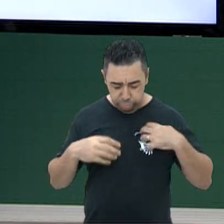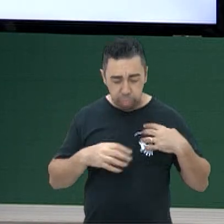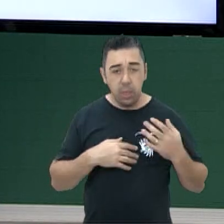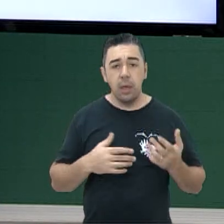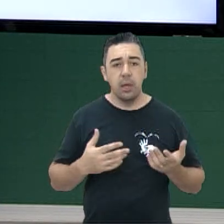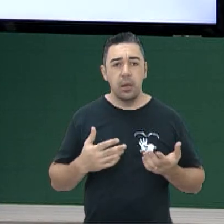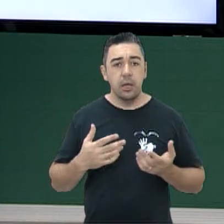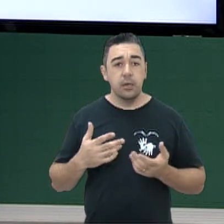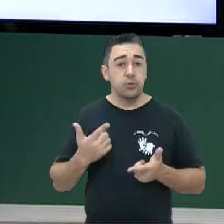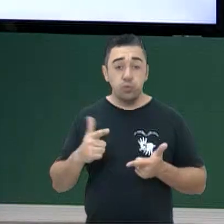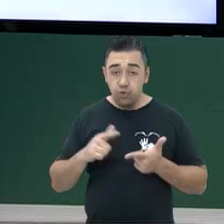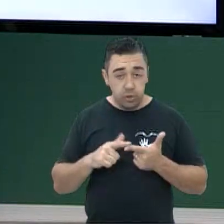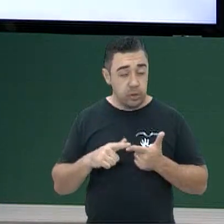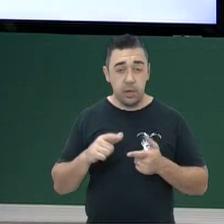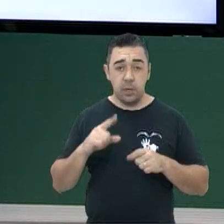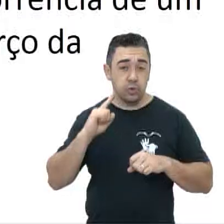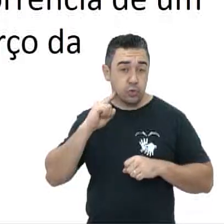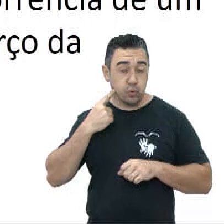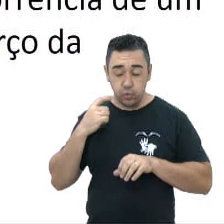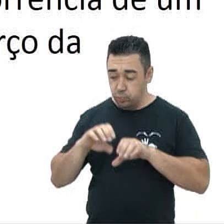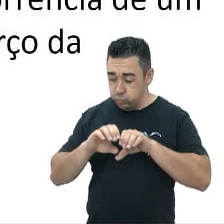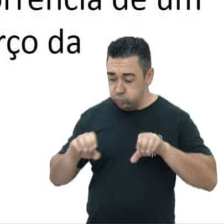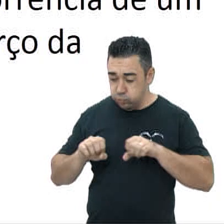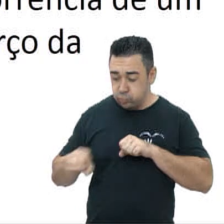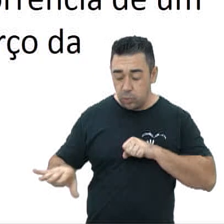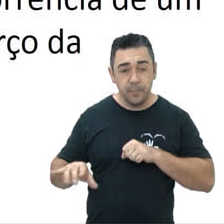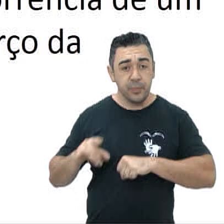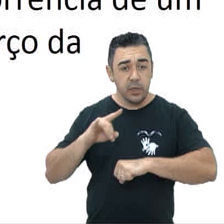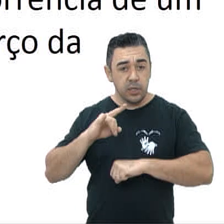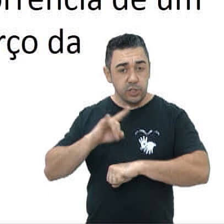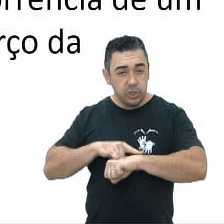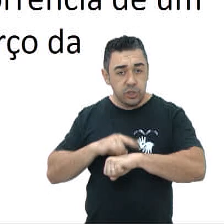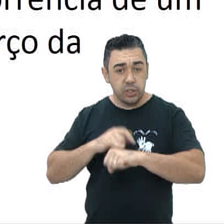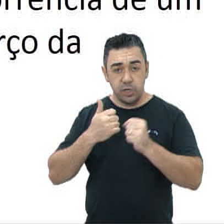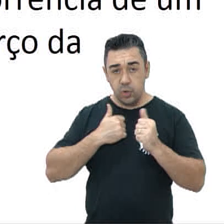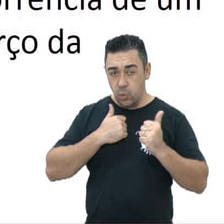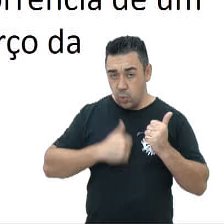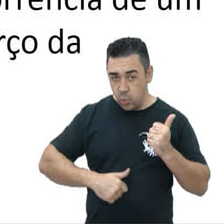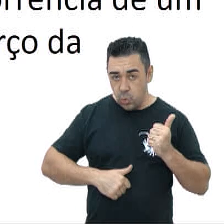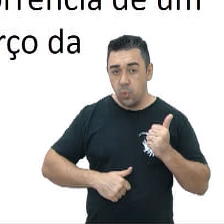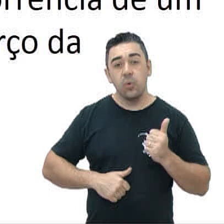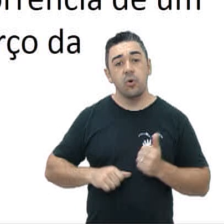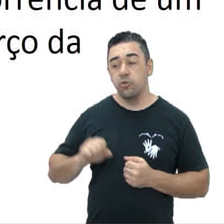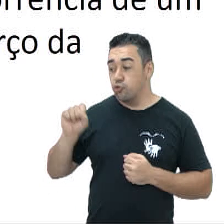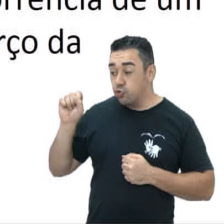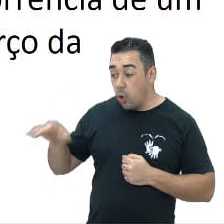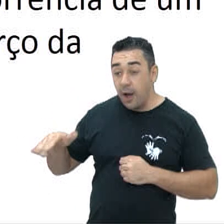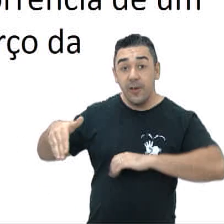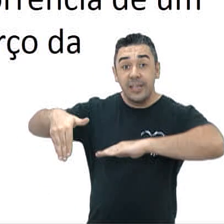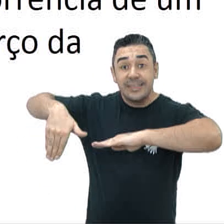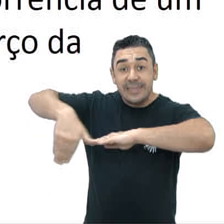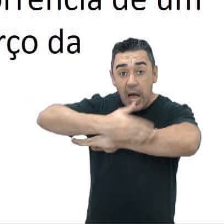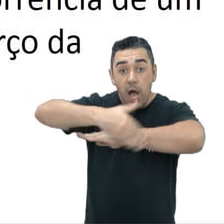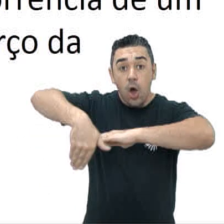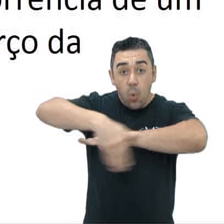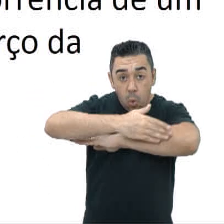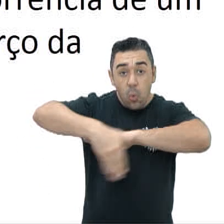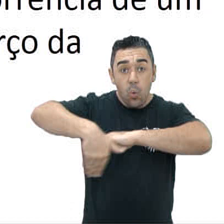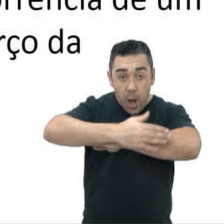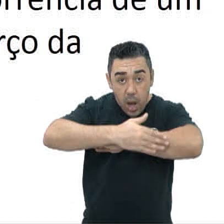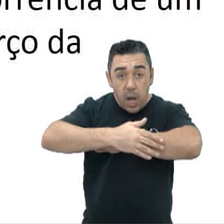medieval. Não havia rede de esgoto, todos os dejetos eram lançados na rua. Quando eu digo dejetos, eu estou falando, me referindo aos